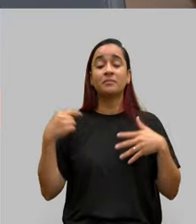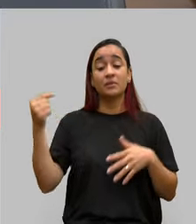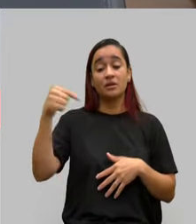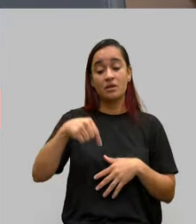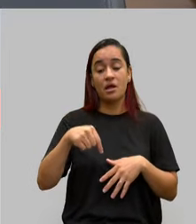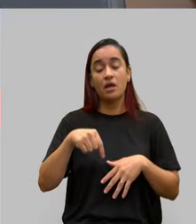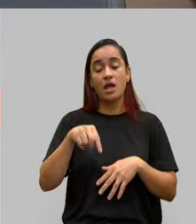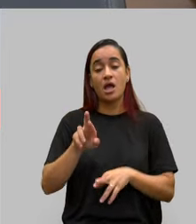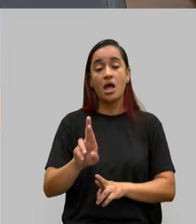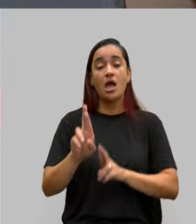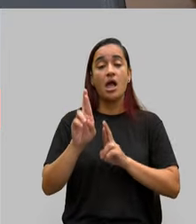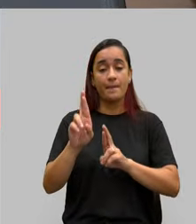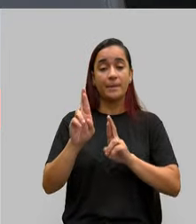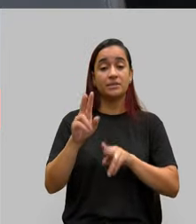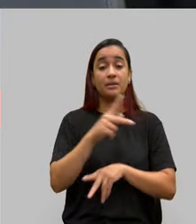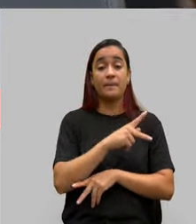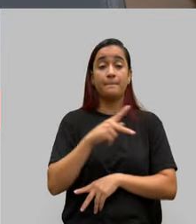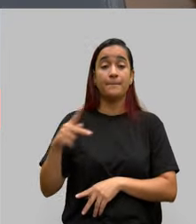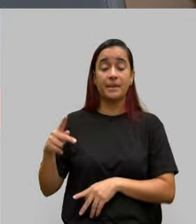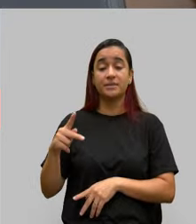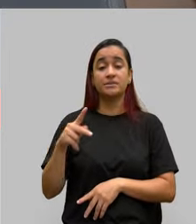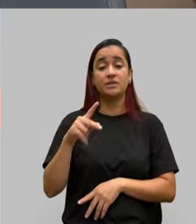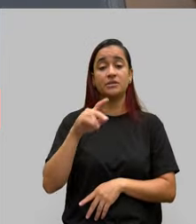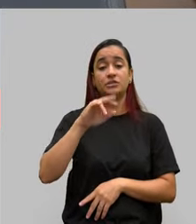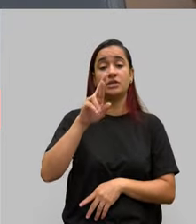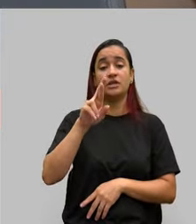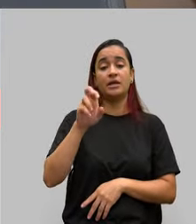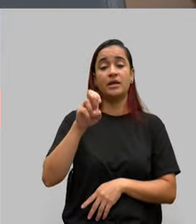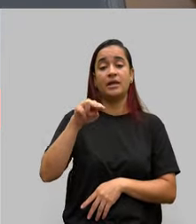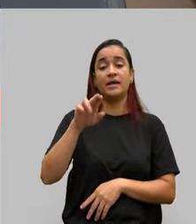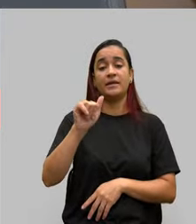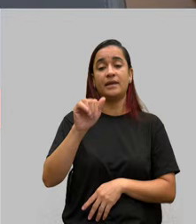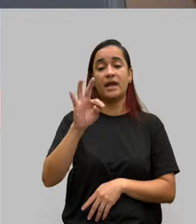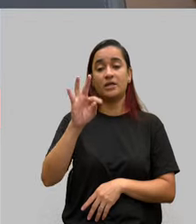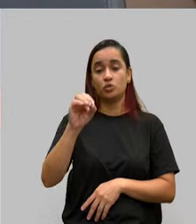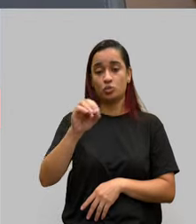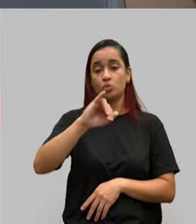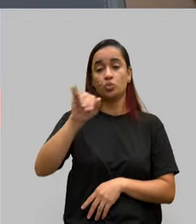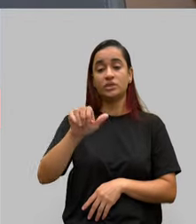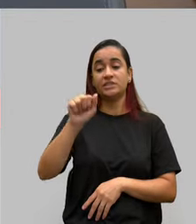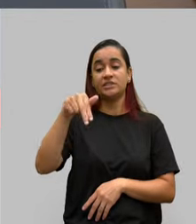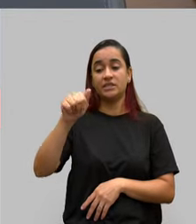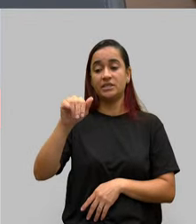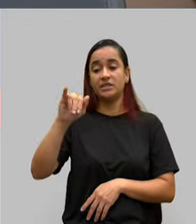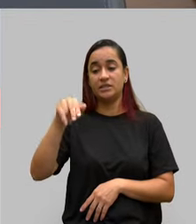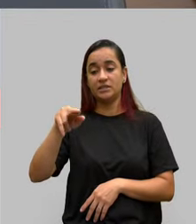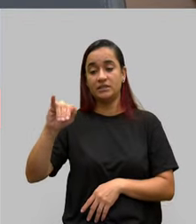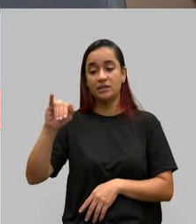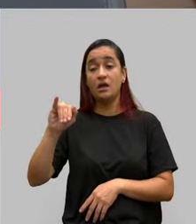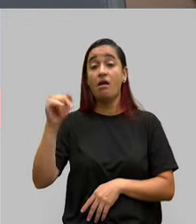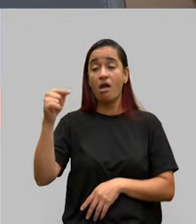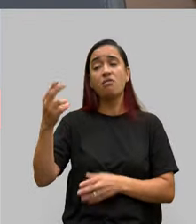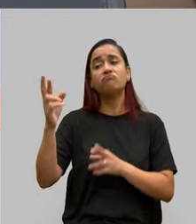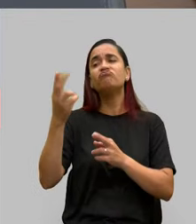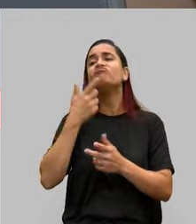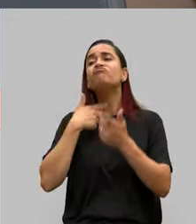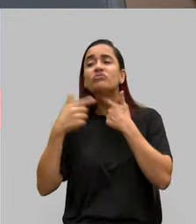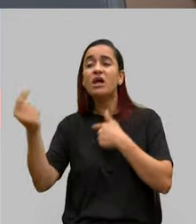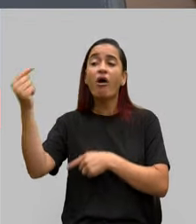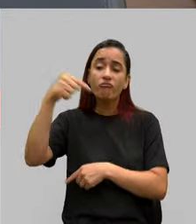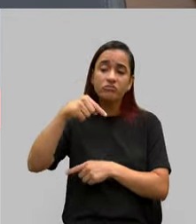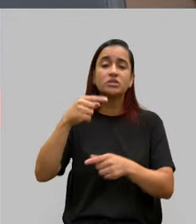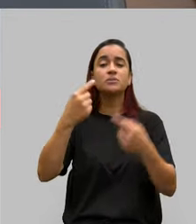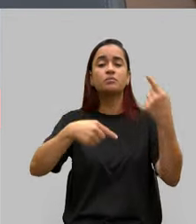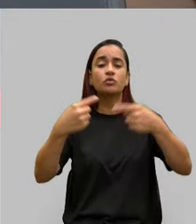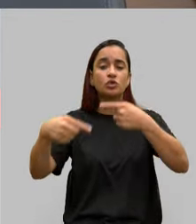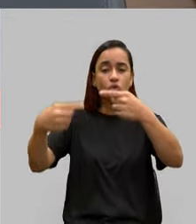Presidente Professor Renato Janini é que gostaria muito de estar aqui para essa discussão tão importante aqui